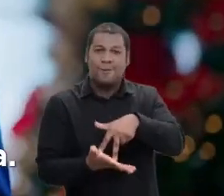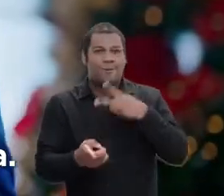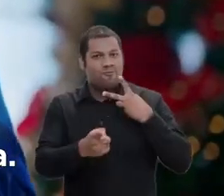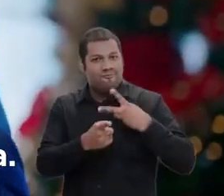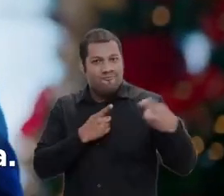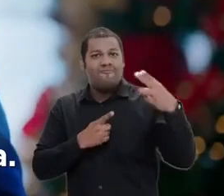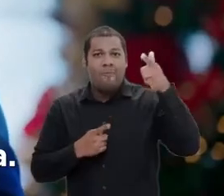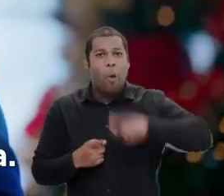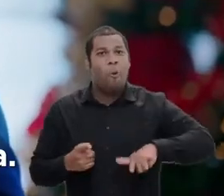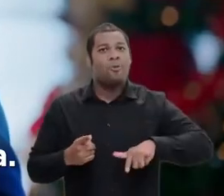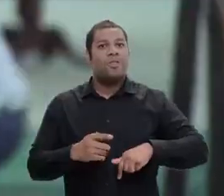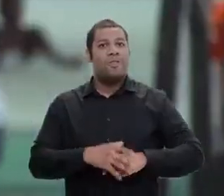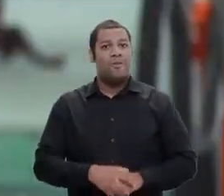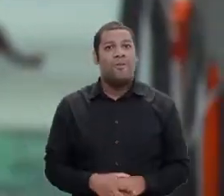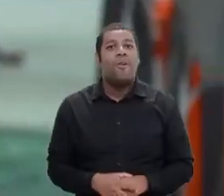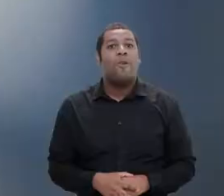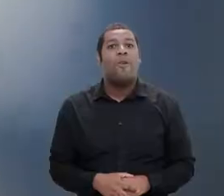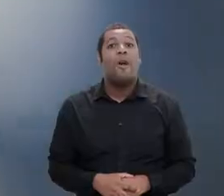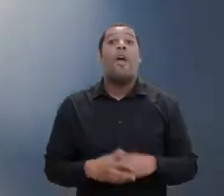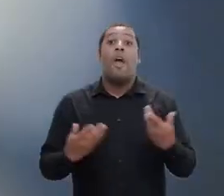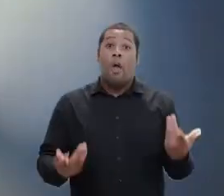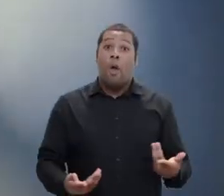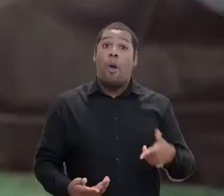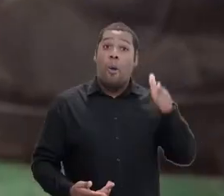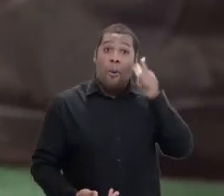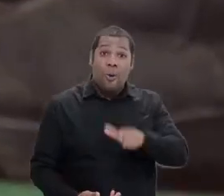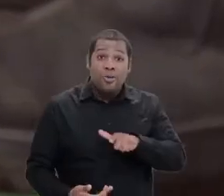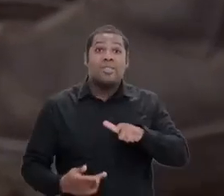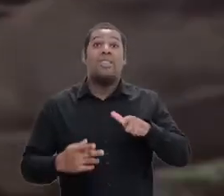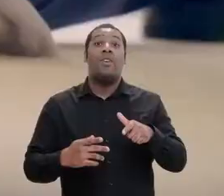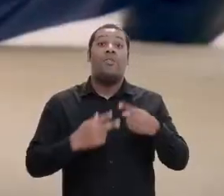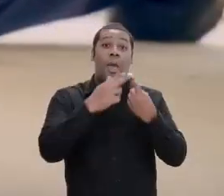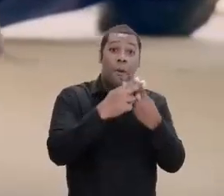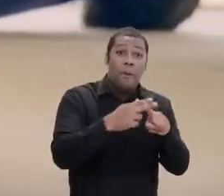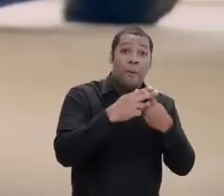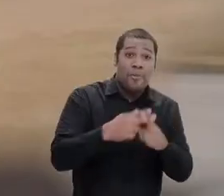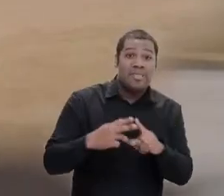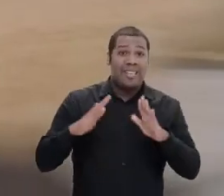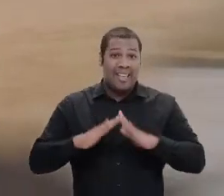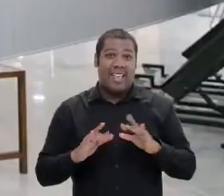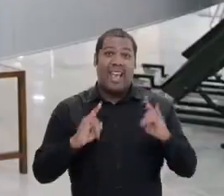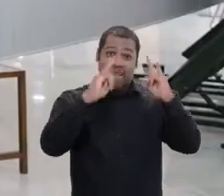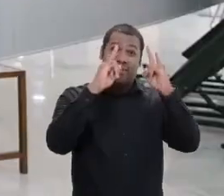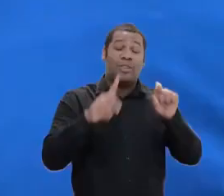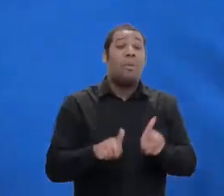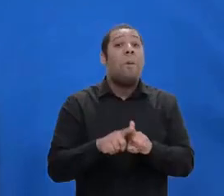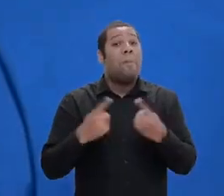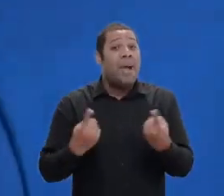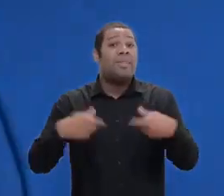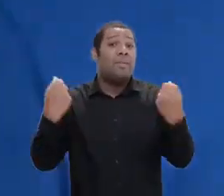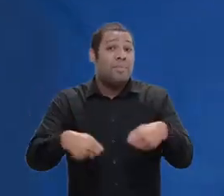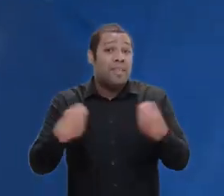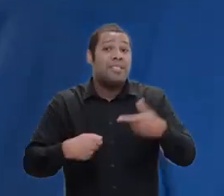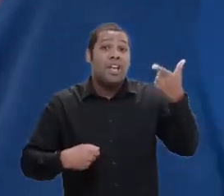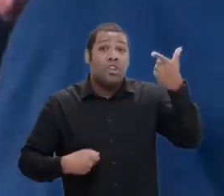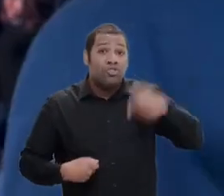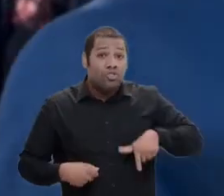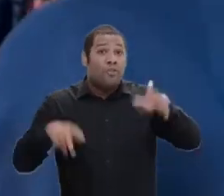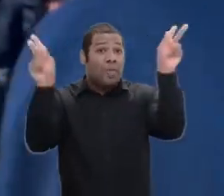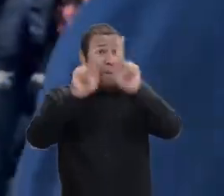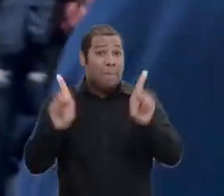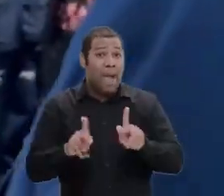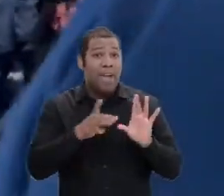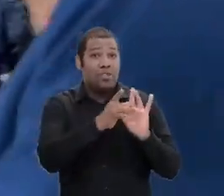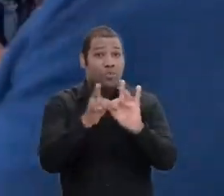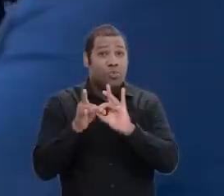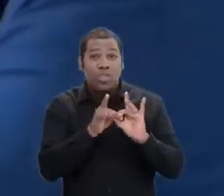vitoriosa e fortalecida. Fomos capazes de restaurar as vidraças em tempo recorde, mas falta restaurar a paz